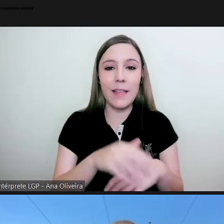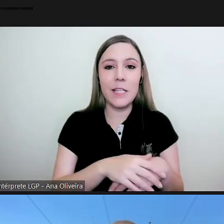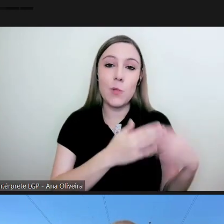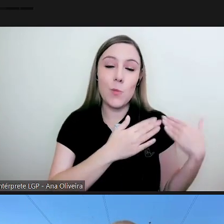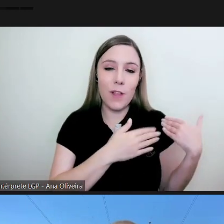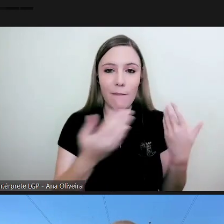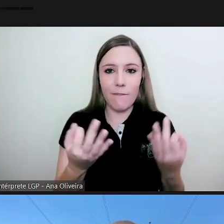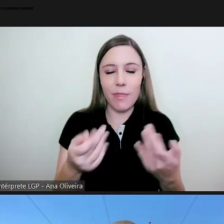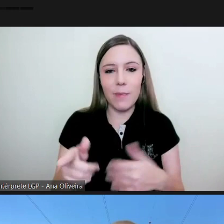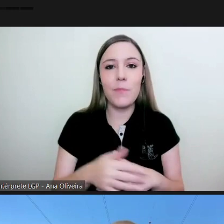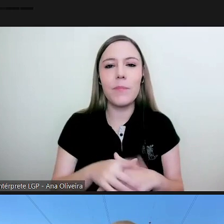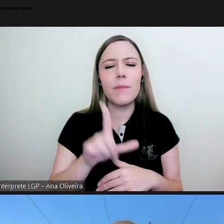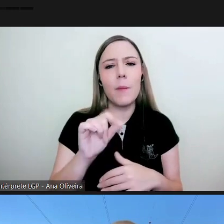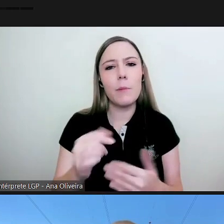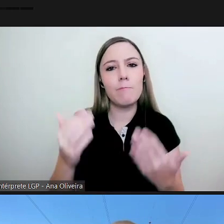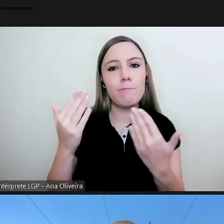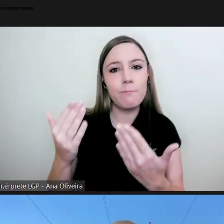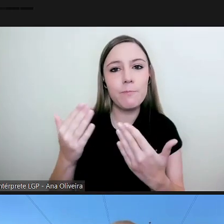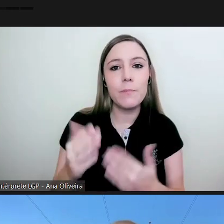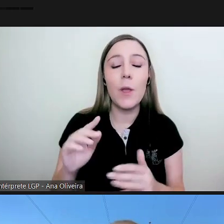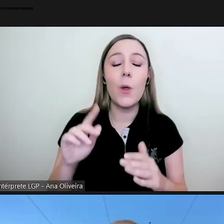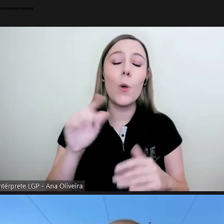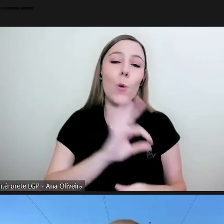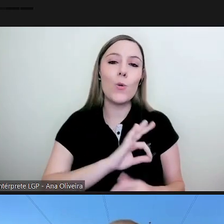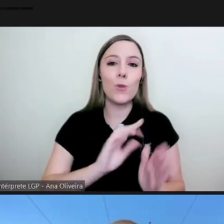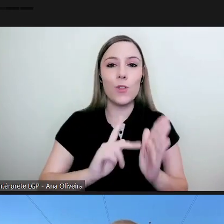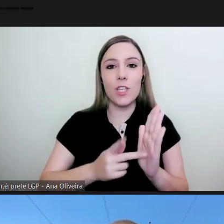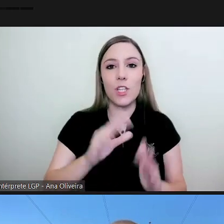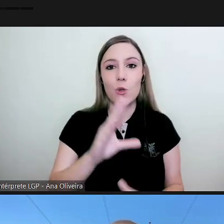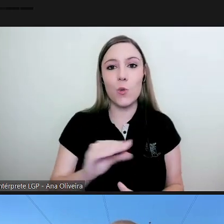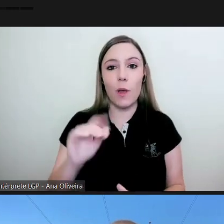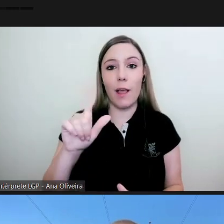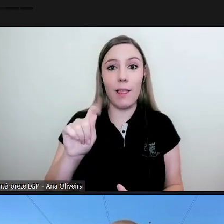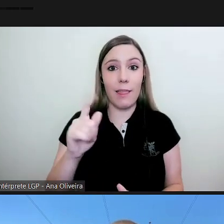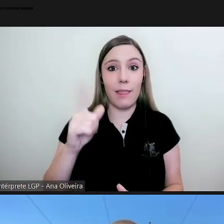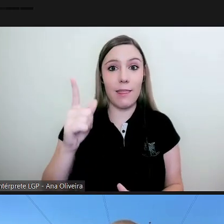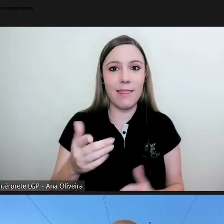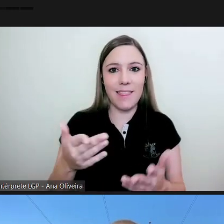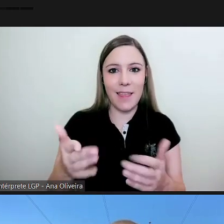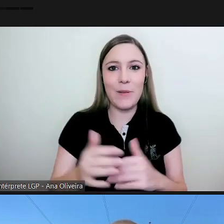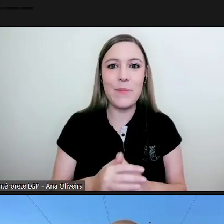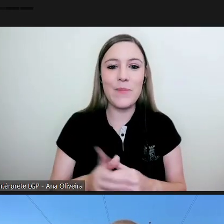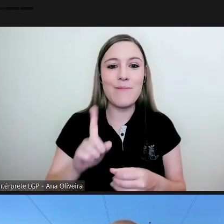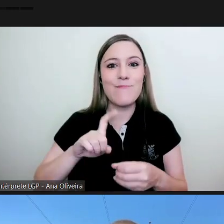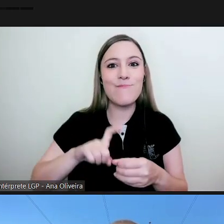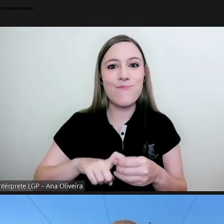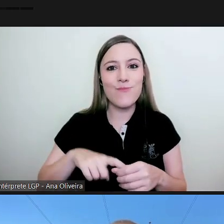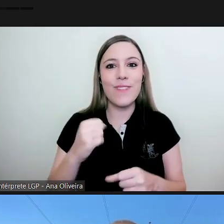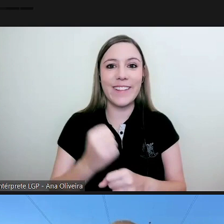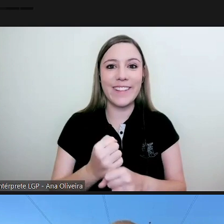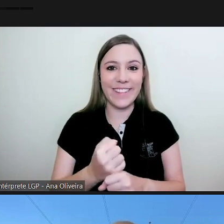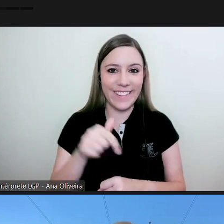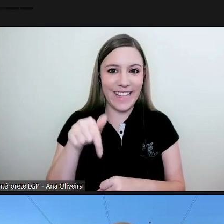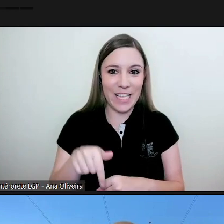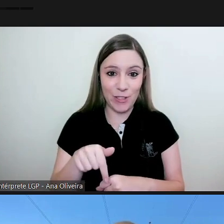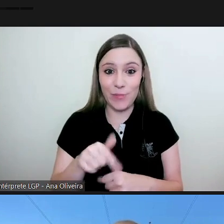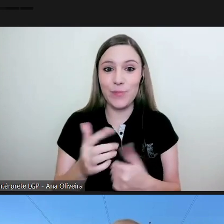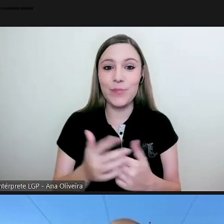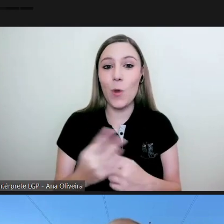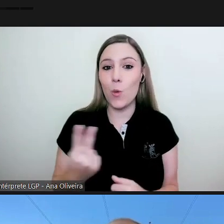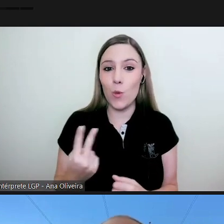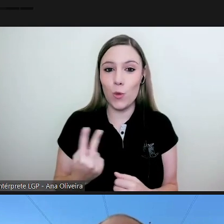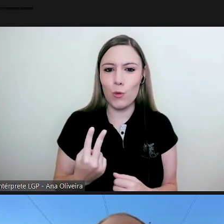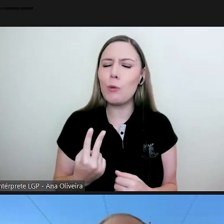saúdo o Sr. Engenheiro João Lé, parceiro desta tarefa, que vamos